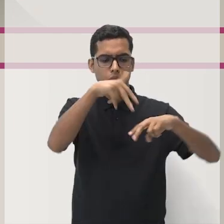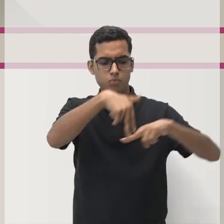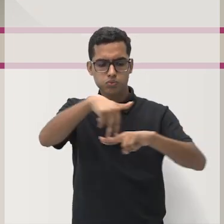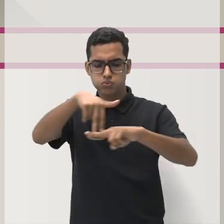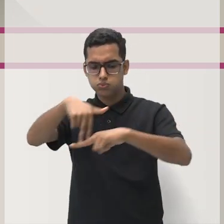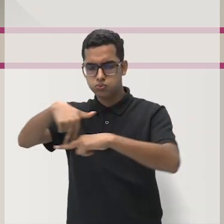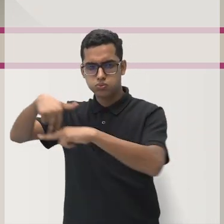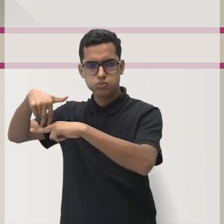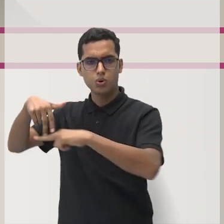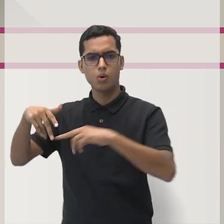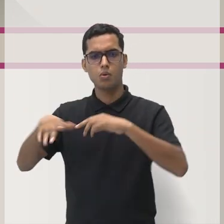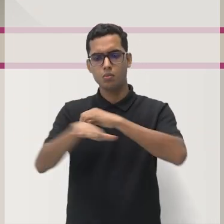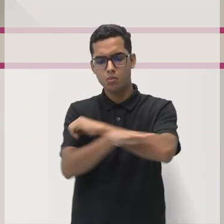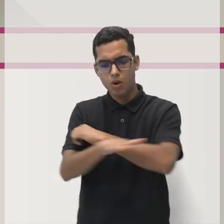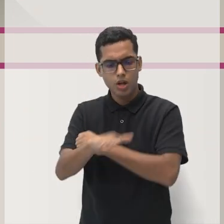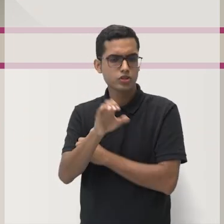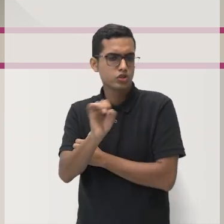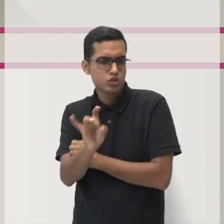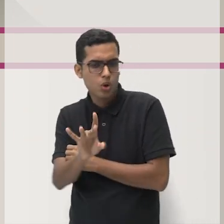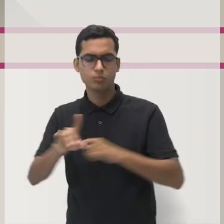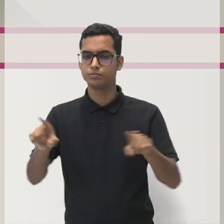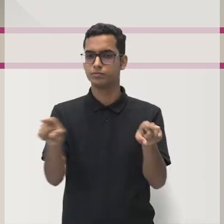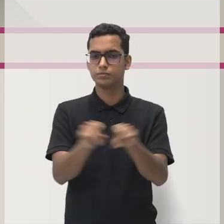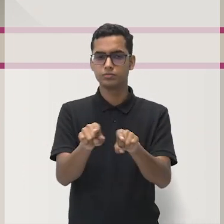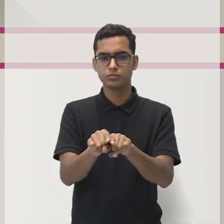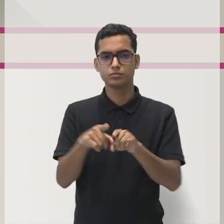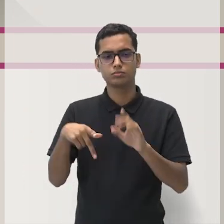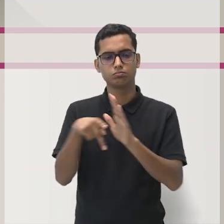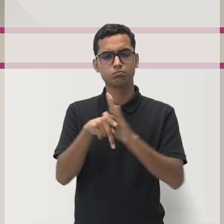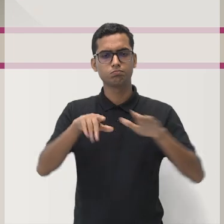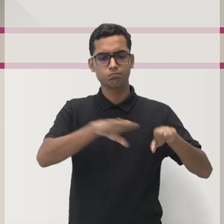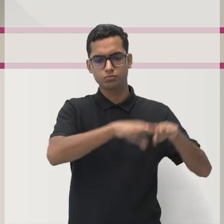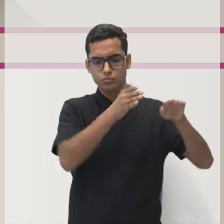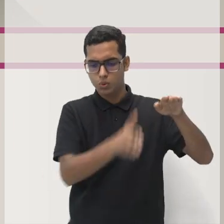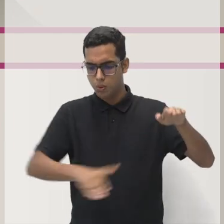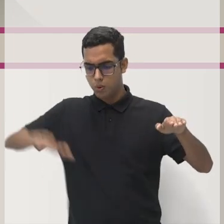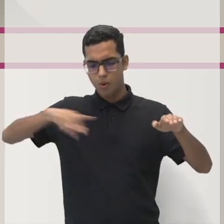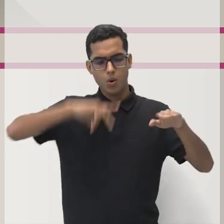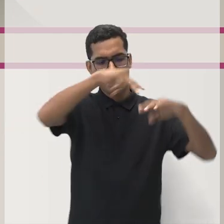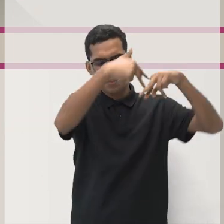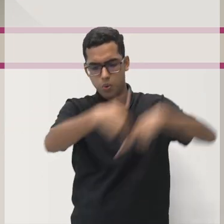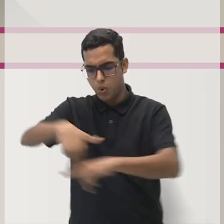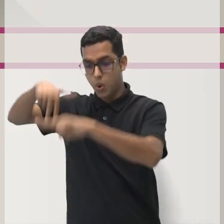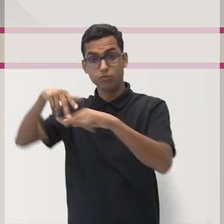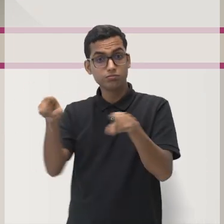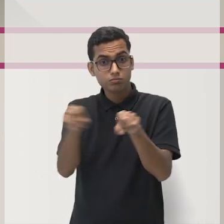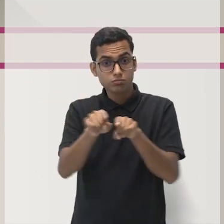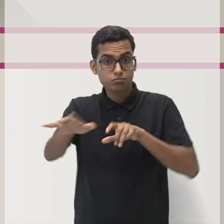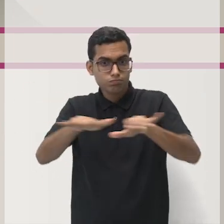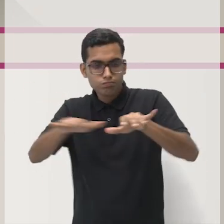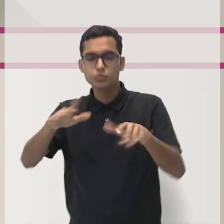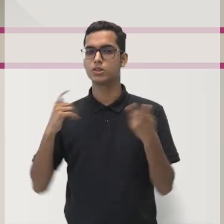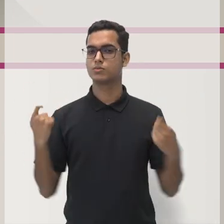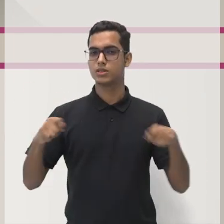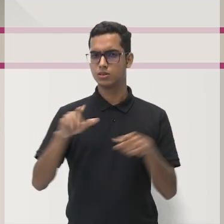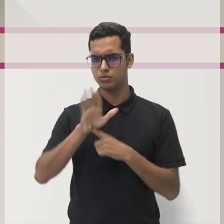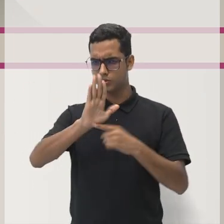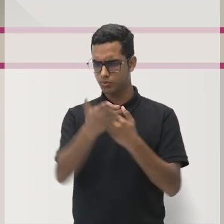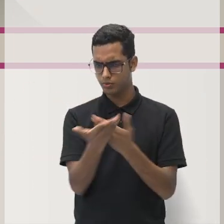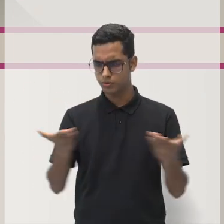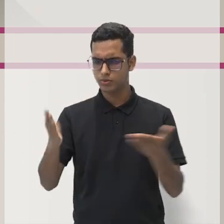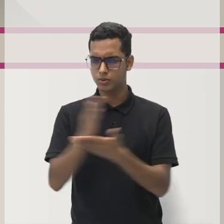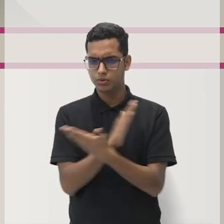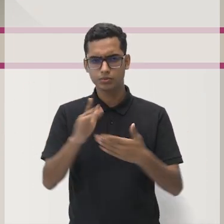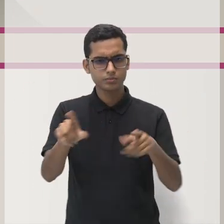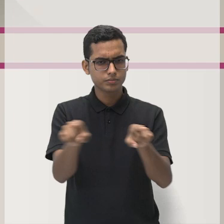4 rodas pela pista ou pelo skate park, não. Tem aí as manobras, que eu apresentei algumas para